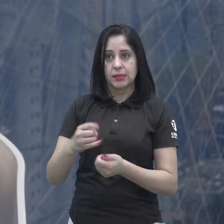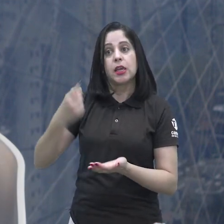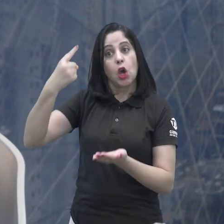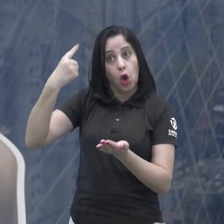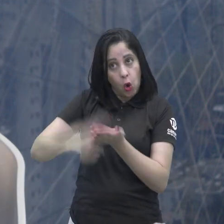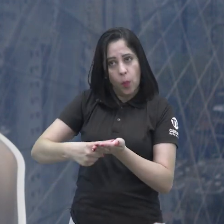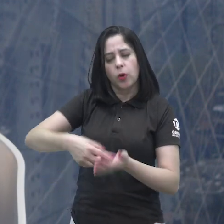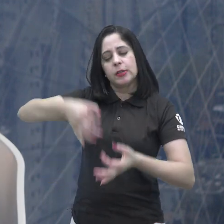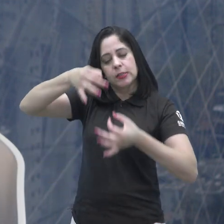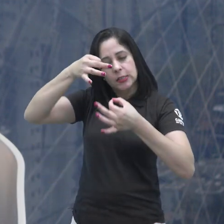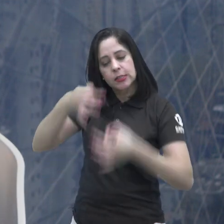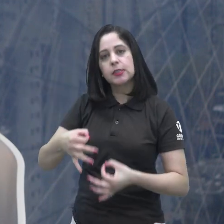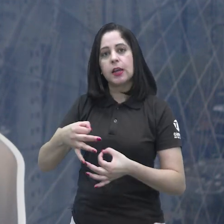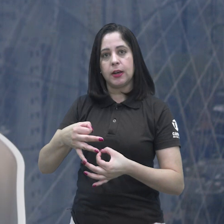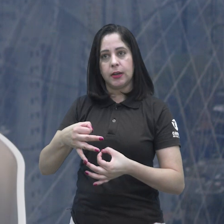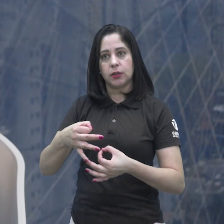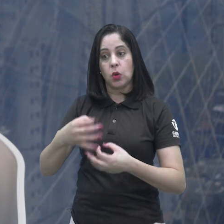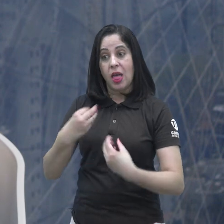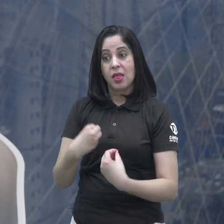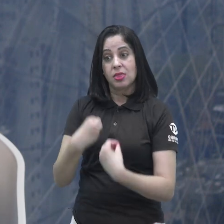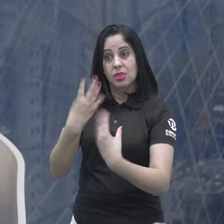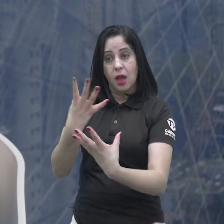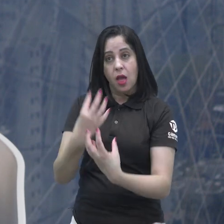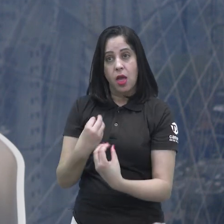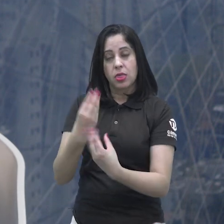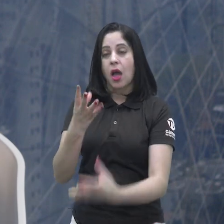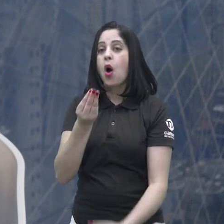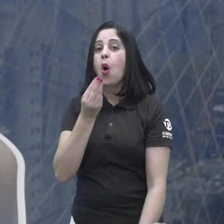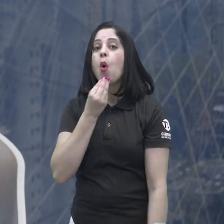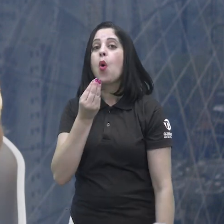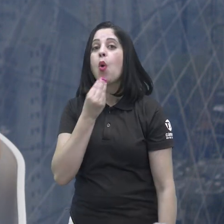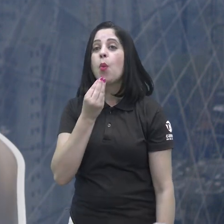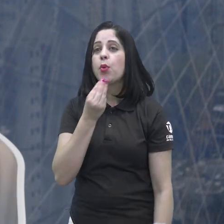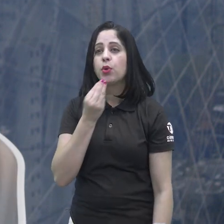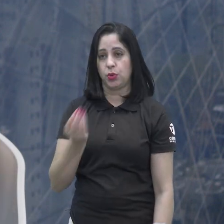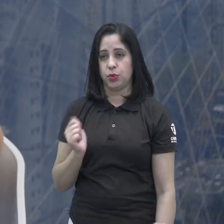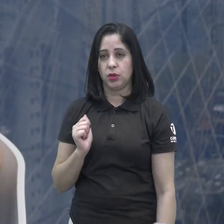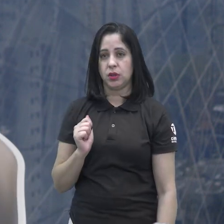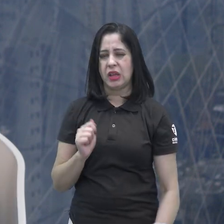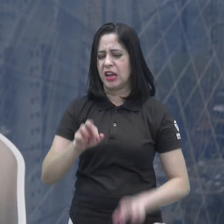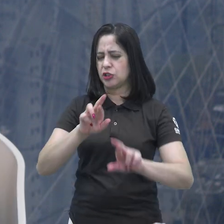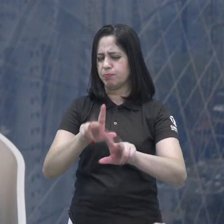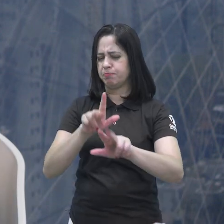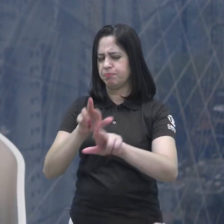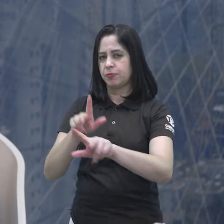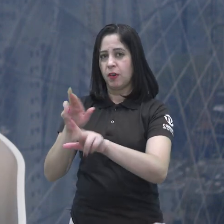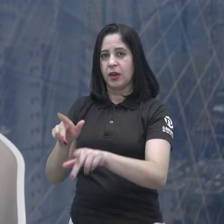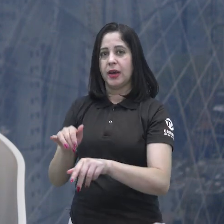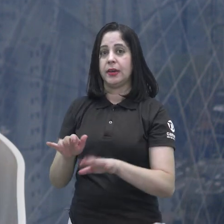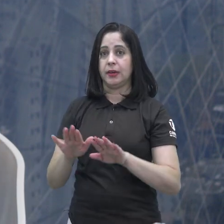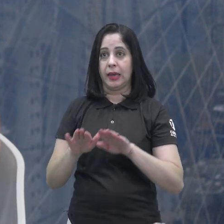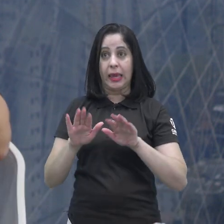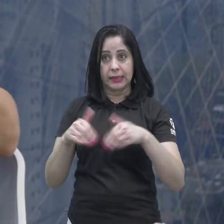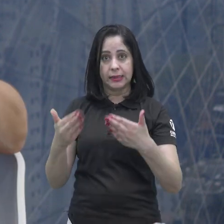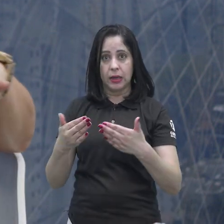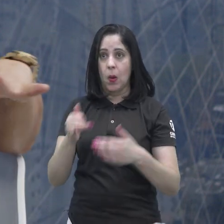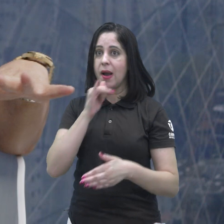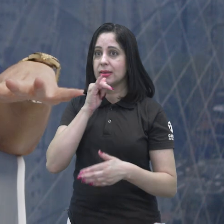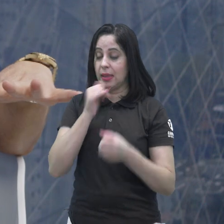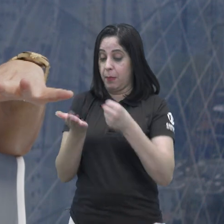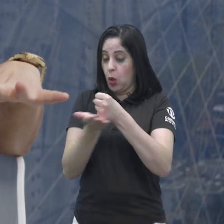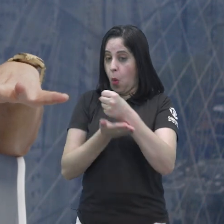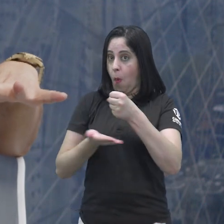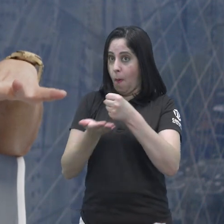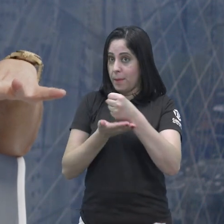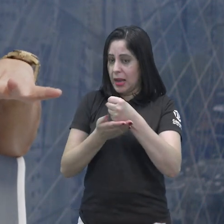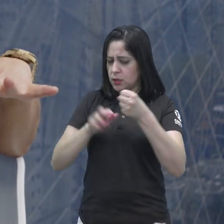pacto esteja feito e você consiga ofertar oportunidades para sujeitos em diversas situações, então, primeiro eu cumpro a